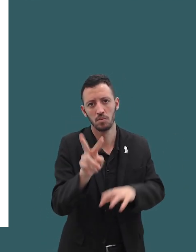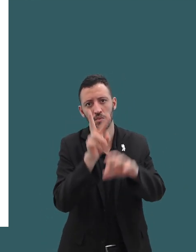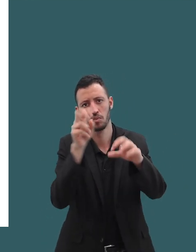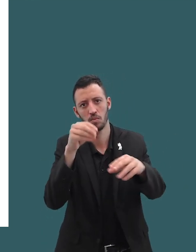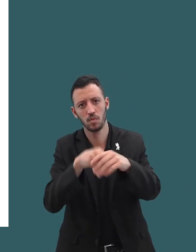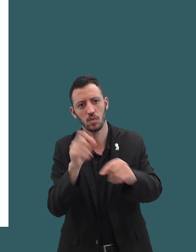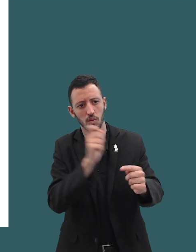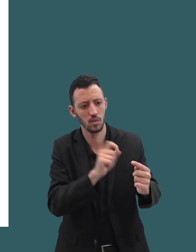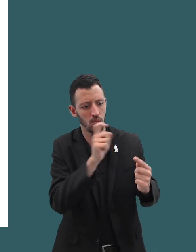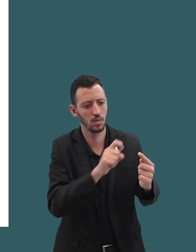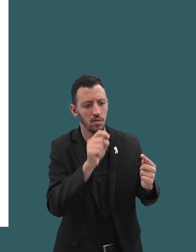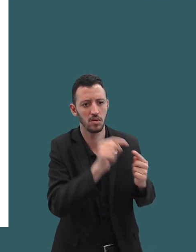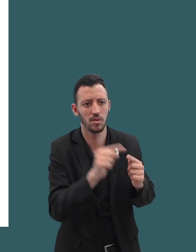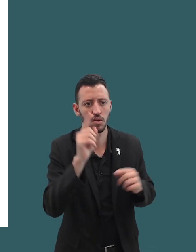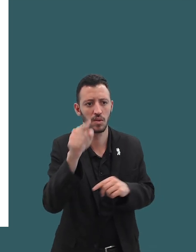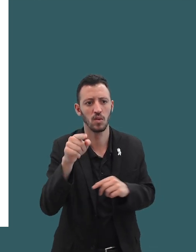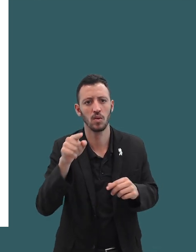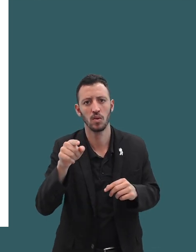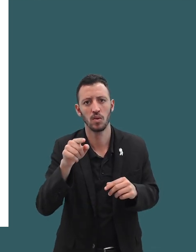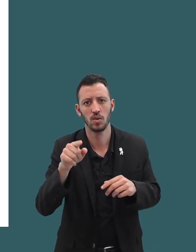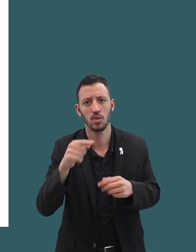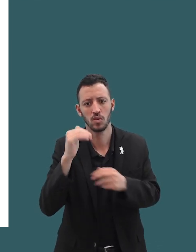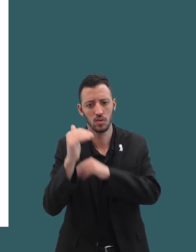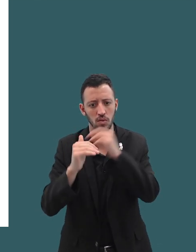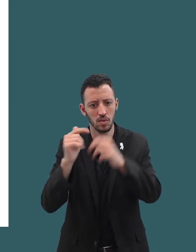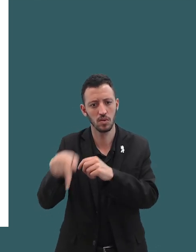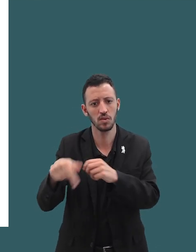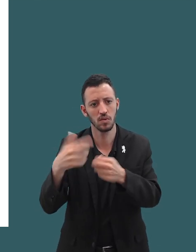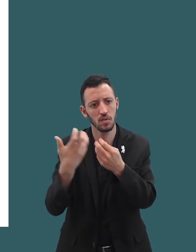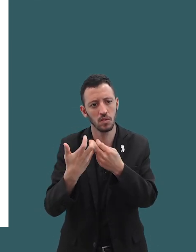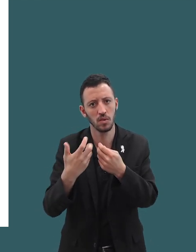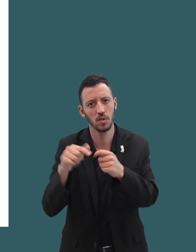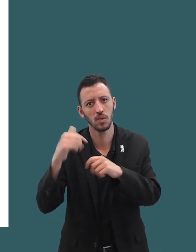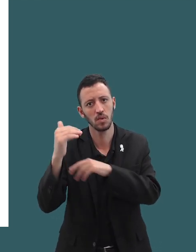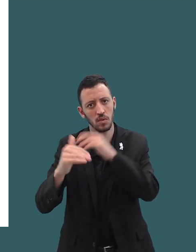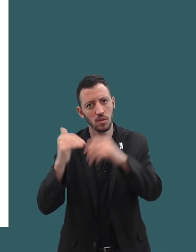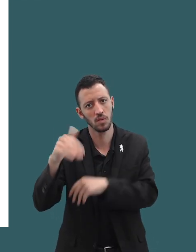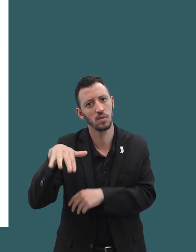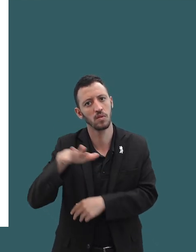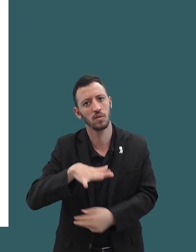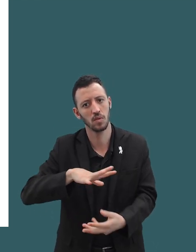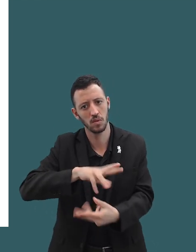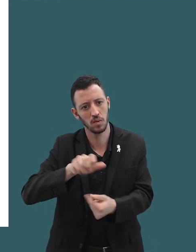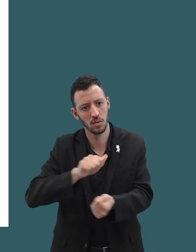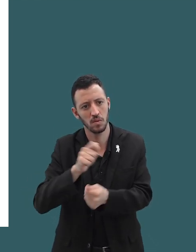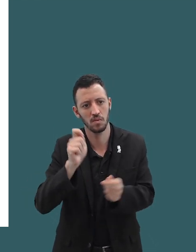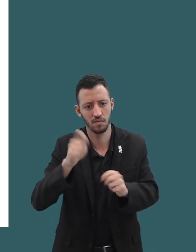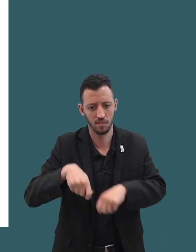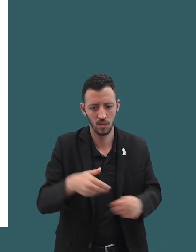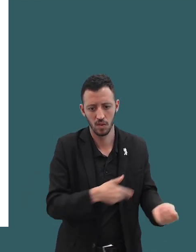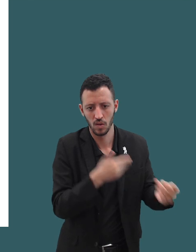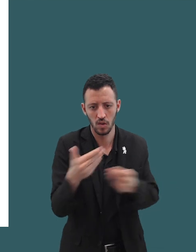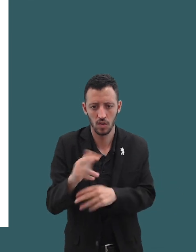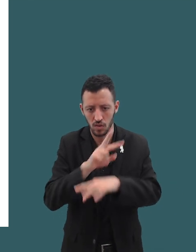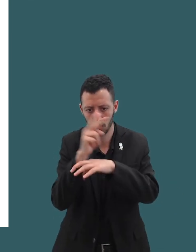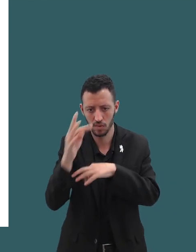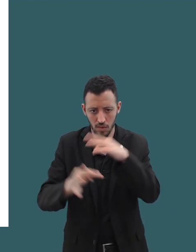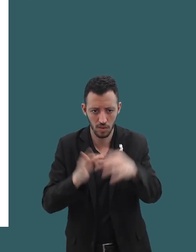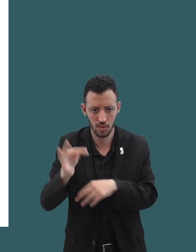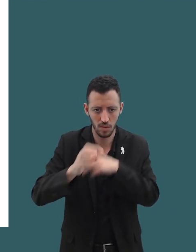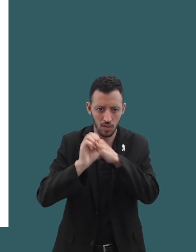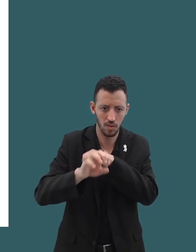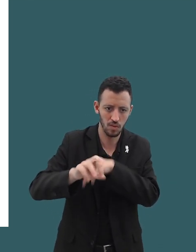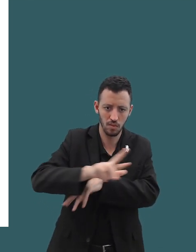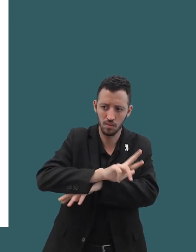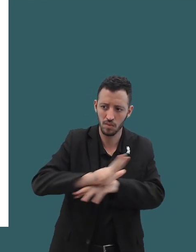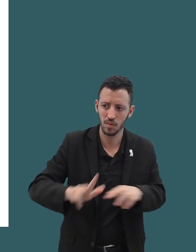usa, né, dos Objetivos do Desenvolvimento Sustentável pela ONU, se você olhar cada um deles, ele trata de educação, trata de